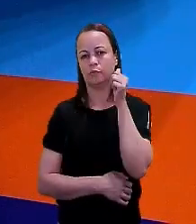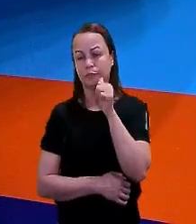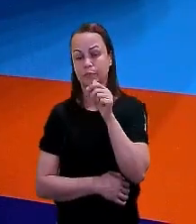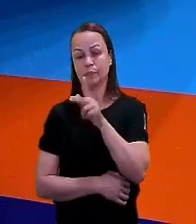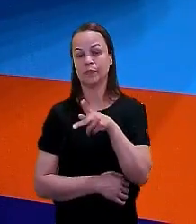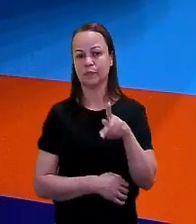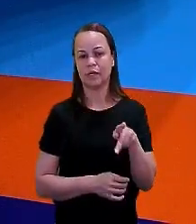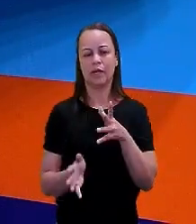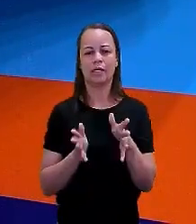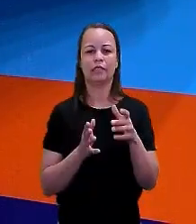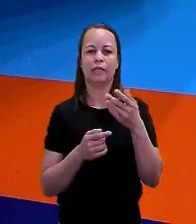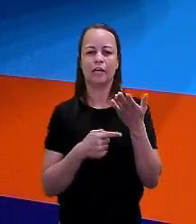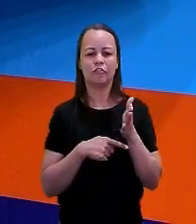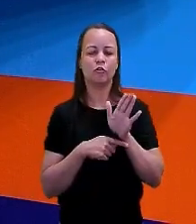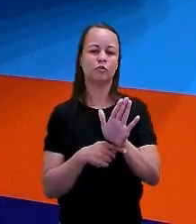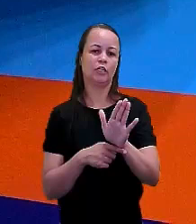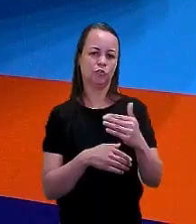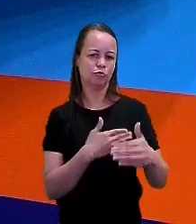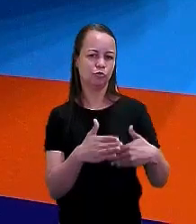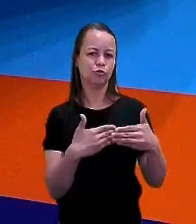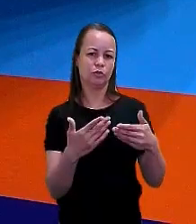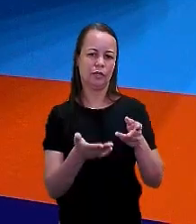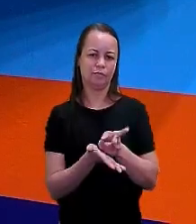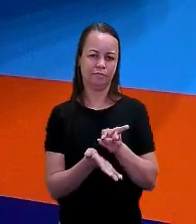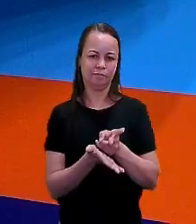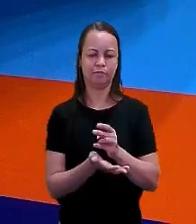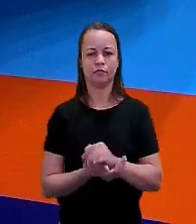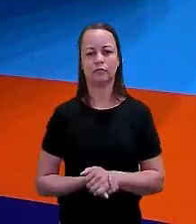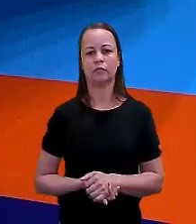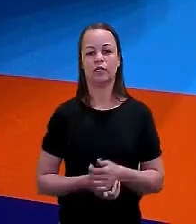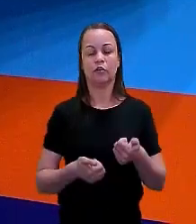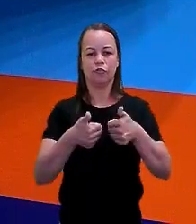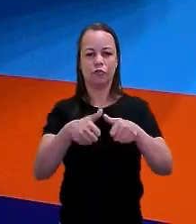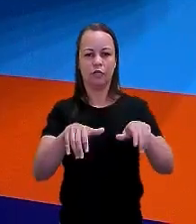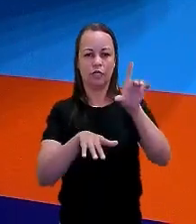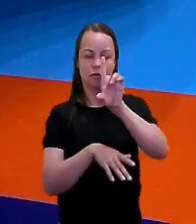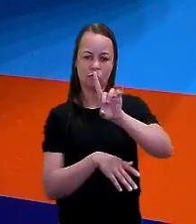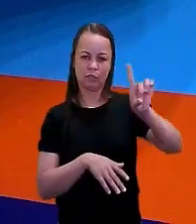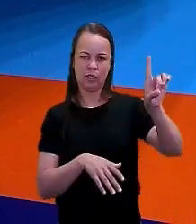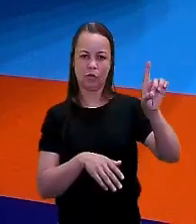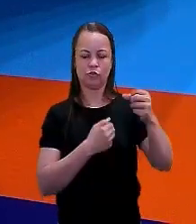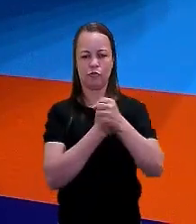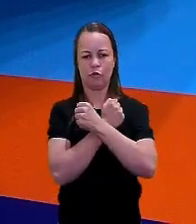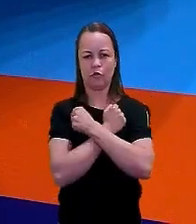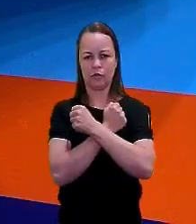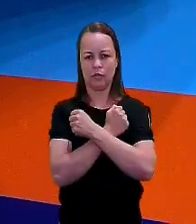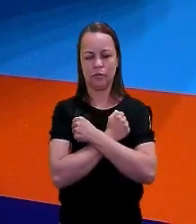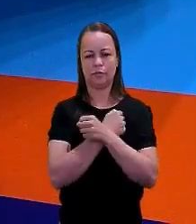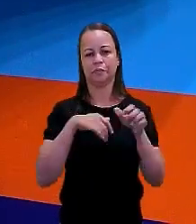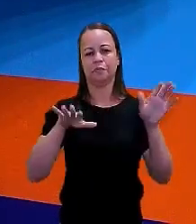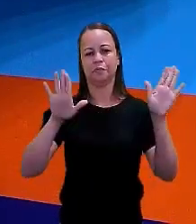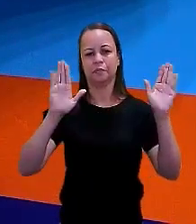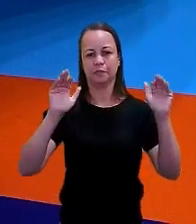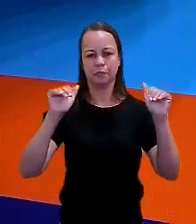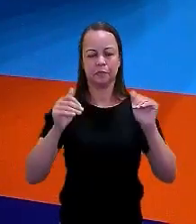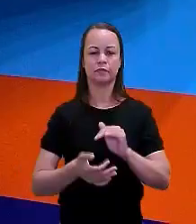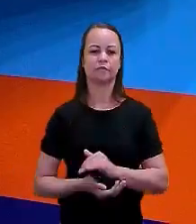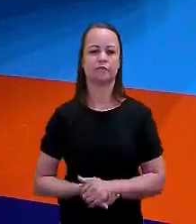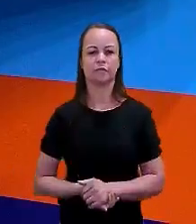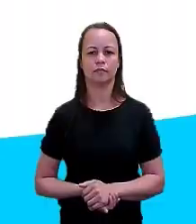terão a maior satisfação aí em te ajudar, tá certo? Fiquem com Deus, um forte abraço e tchau, tchau.